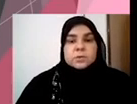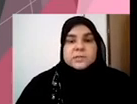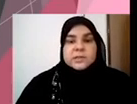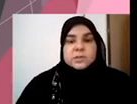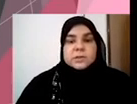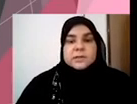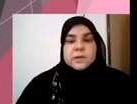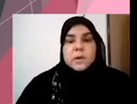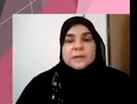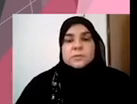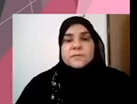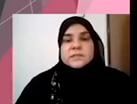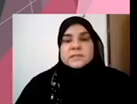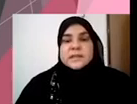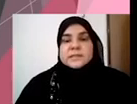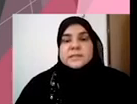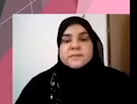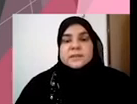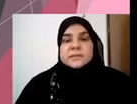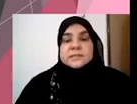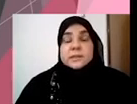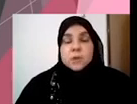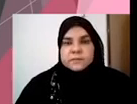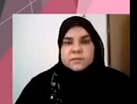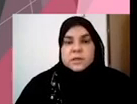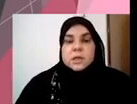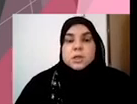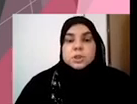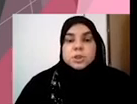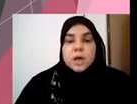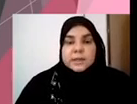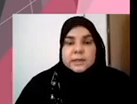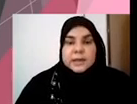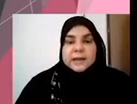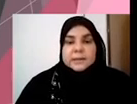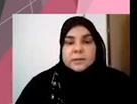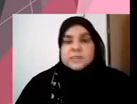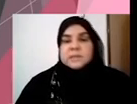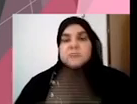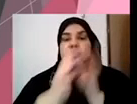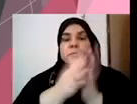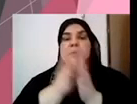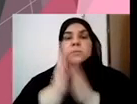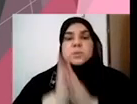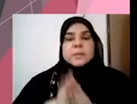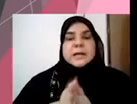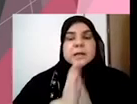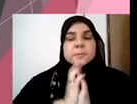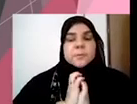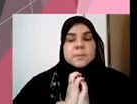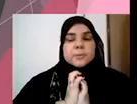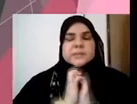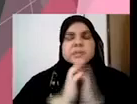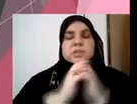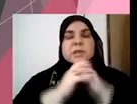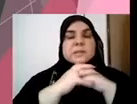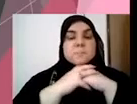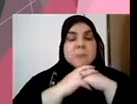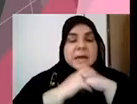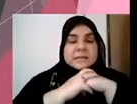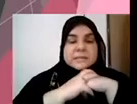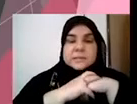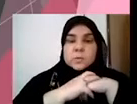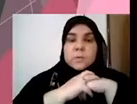que 1.284 vezes 10 elevado a 19. Só que aqui eu escrevi o número multiplicado por uma potência de